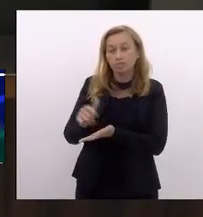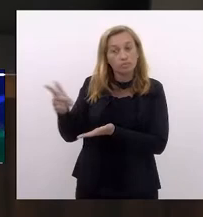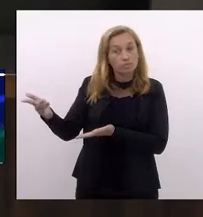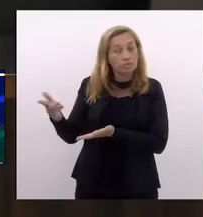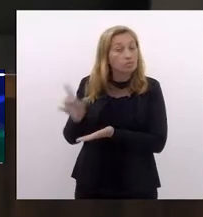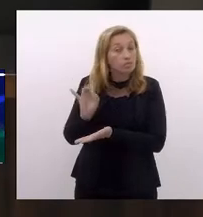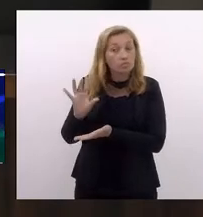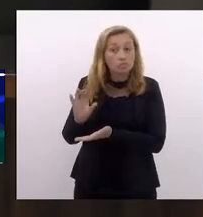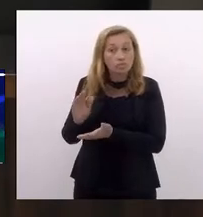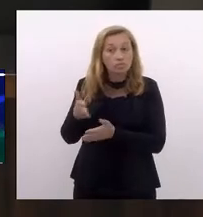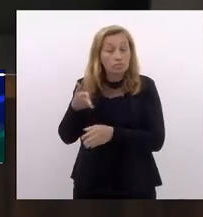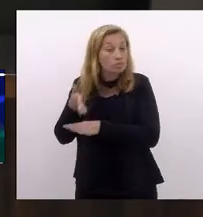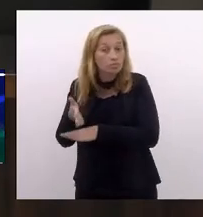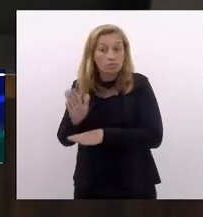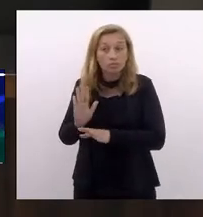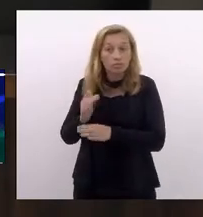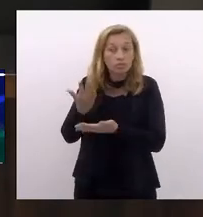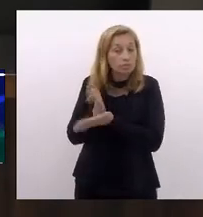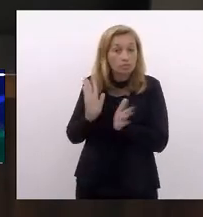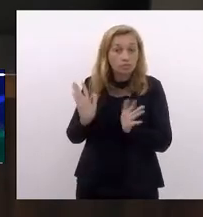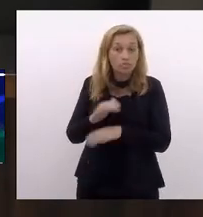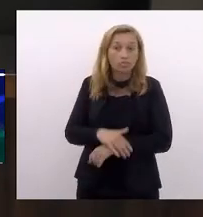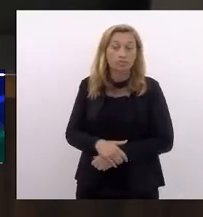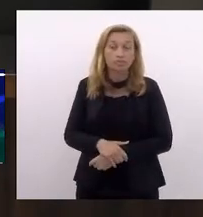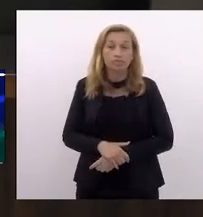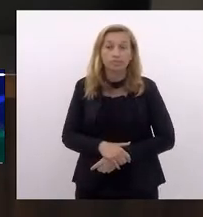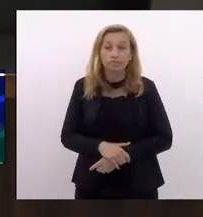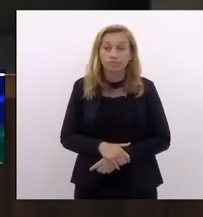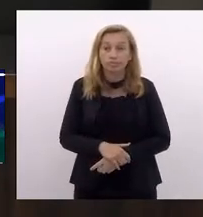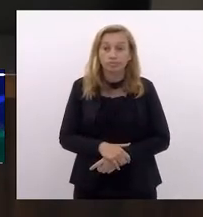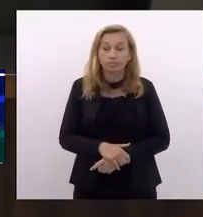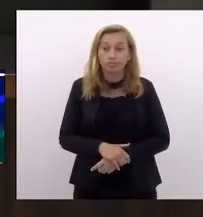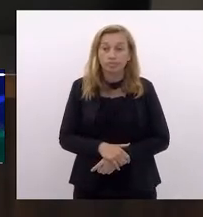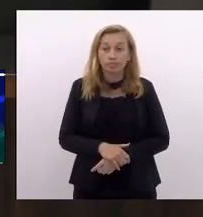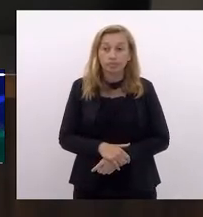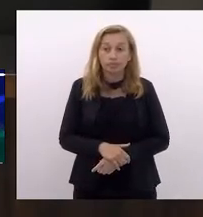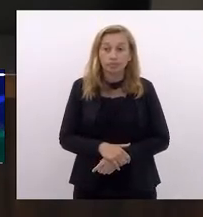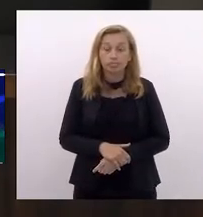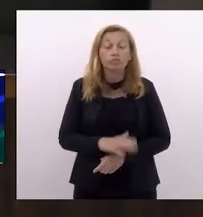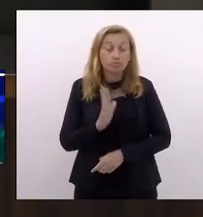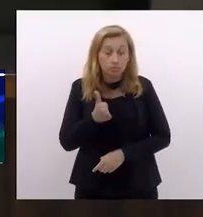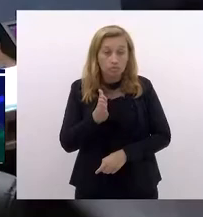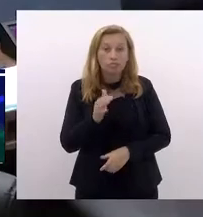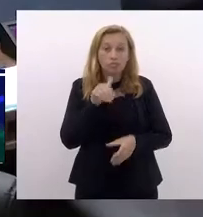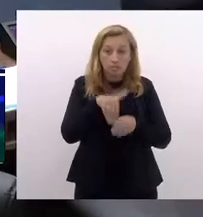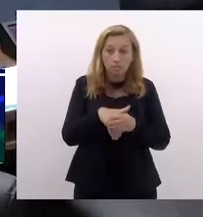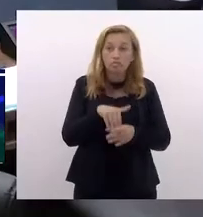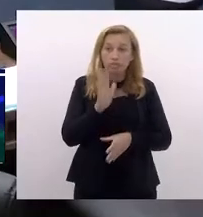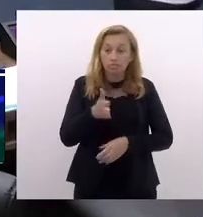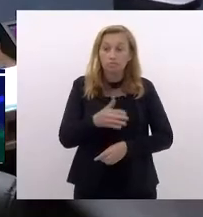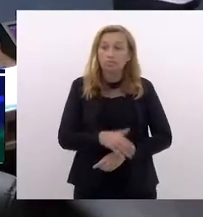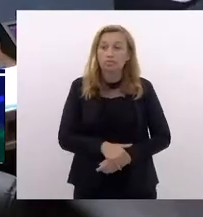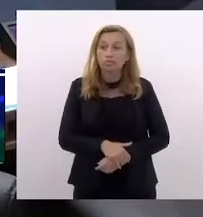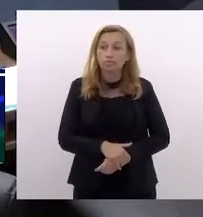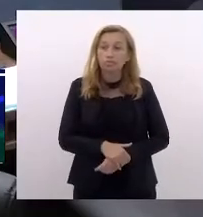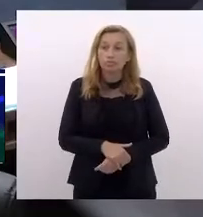é só estalar entrar acabou por favor eu já voltei